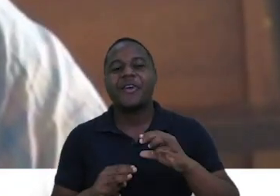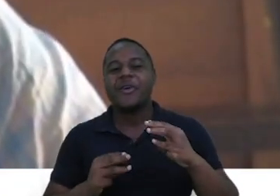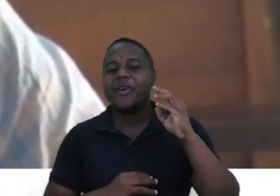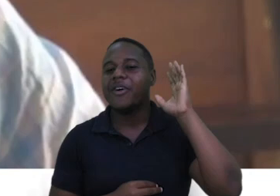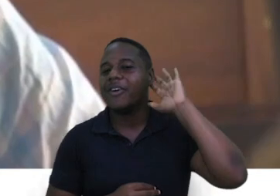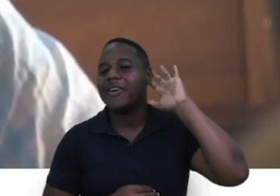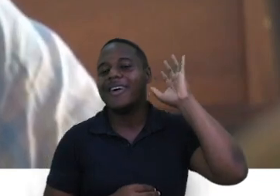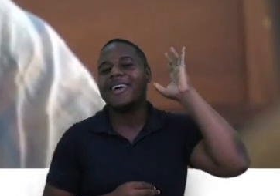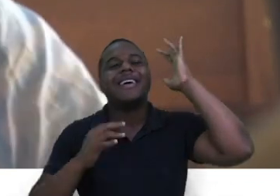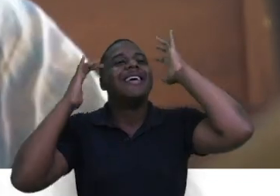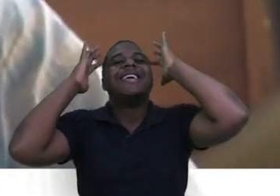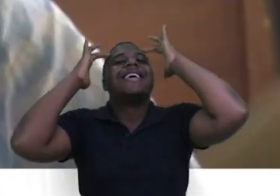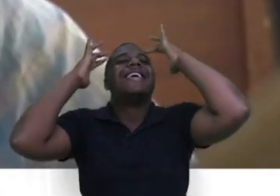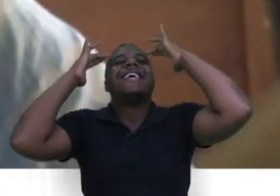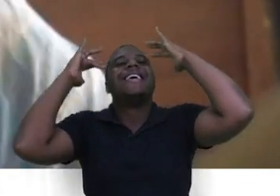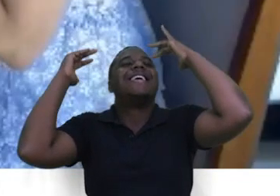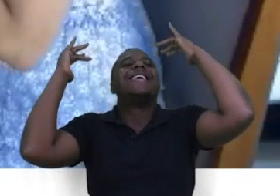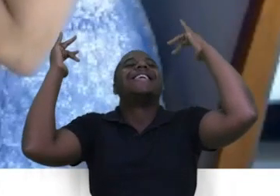ouvidos. Relaxamento para os meus